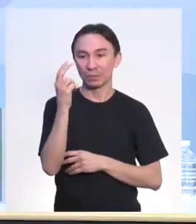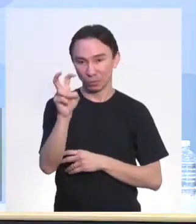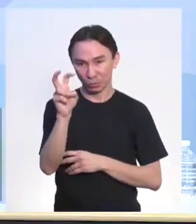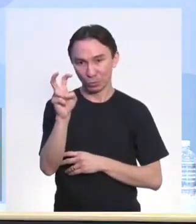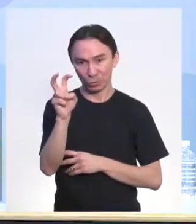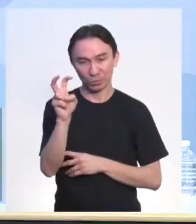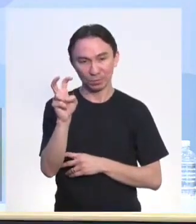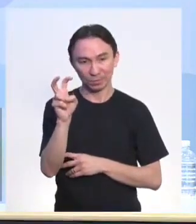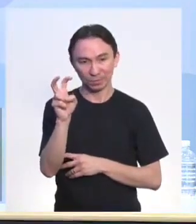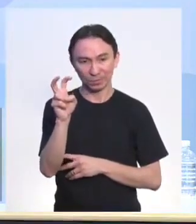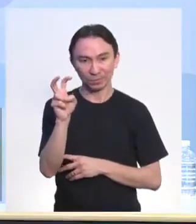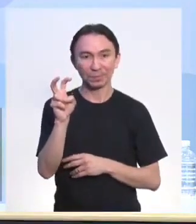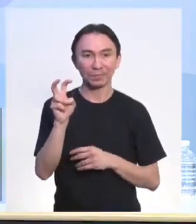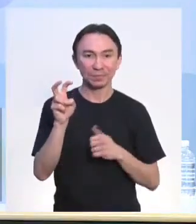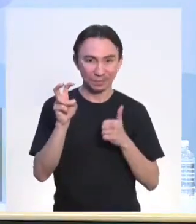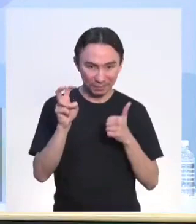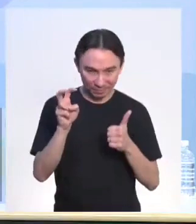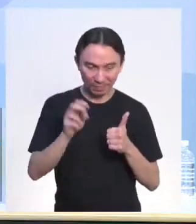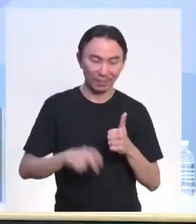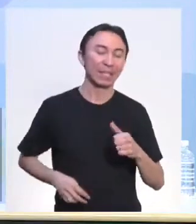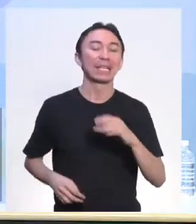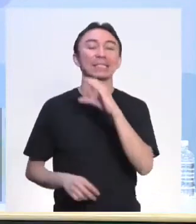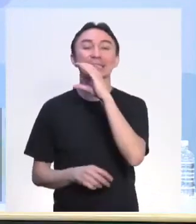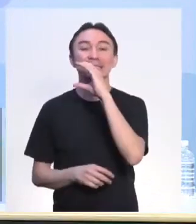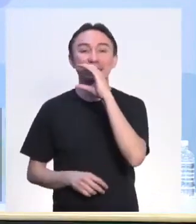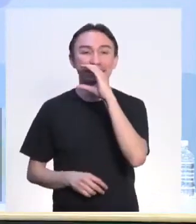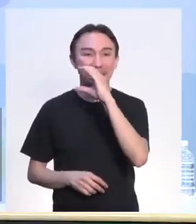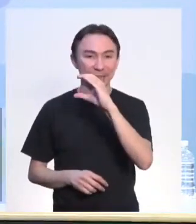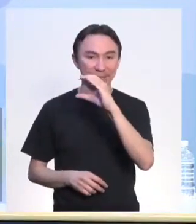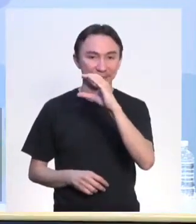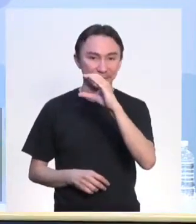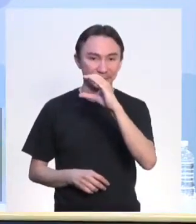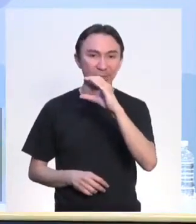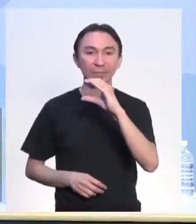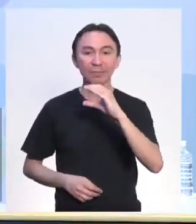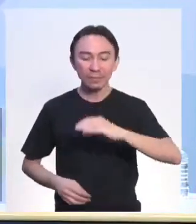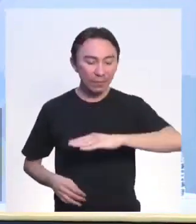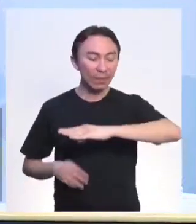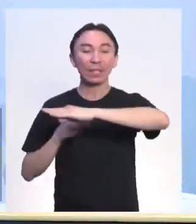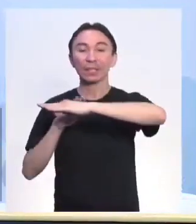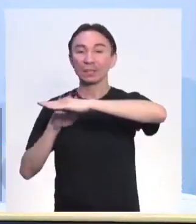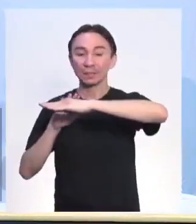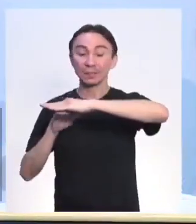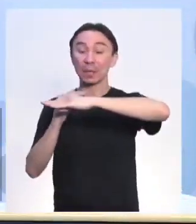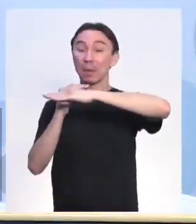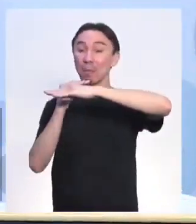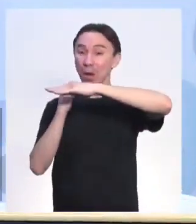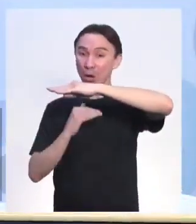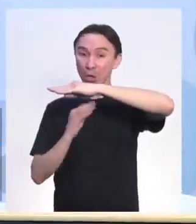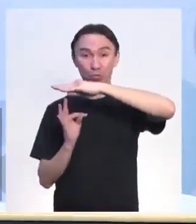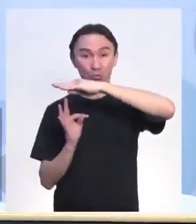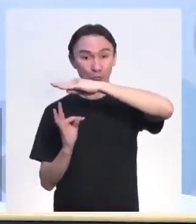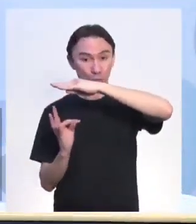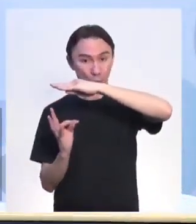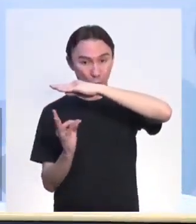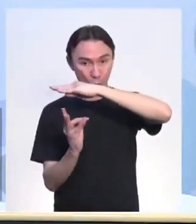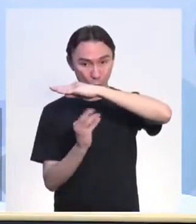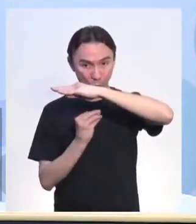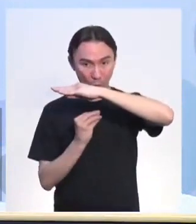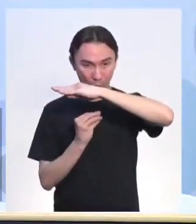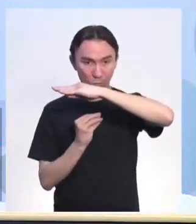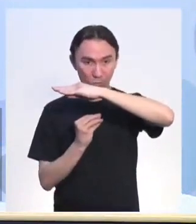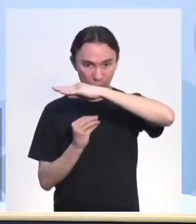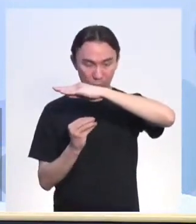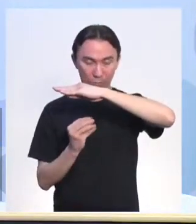0,5. Vamos para a letra C. Fração. Embaixo, coloco o total de quadradinhos